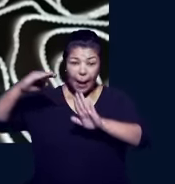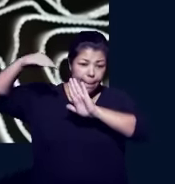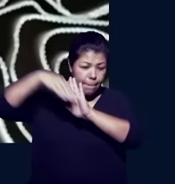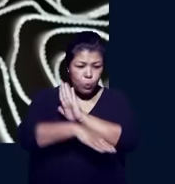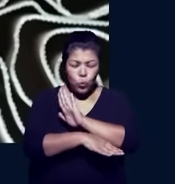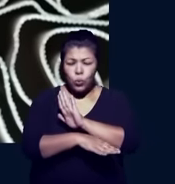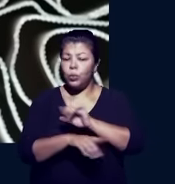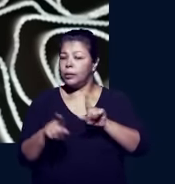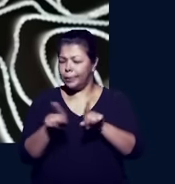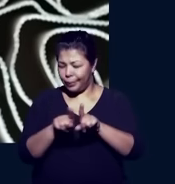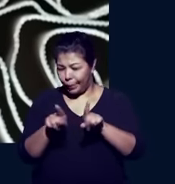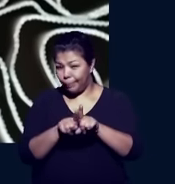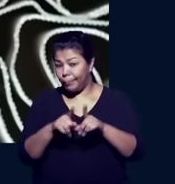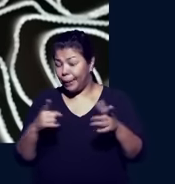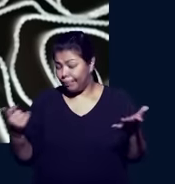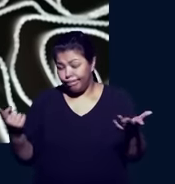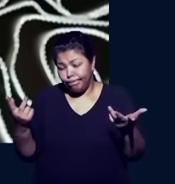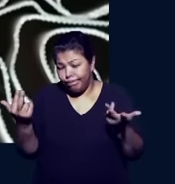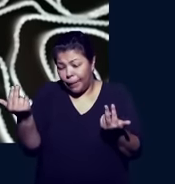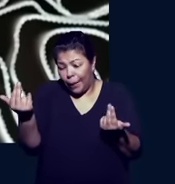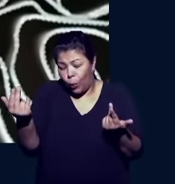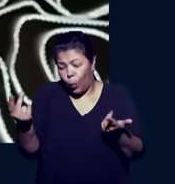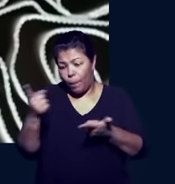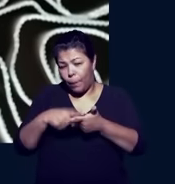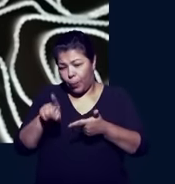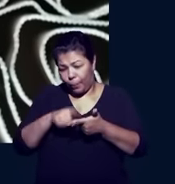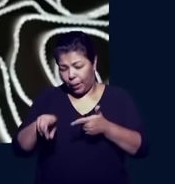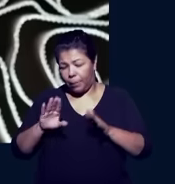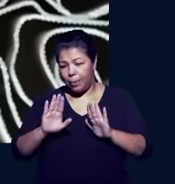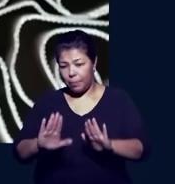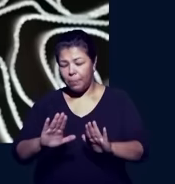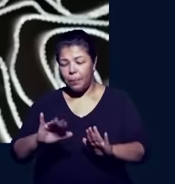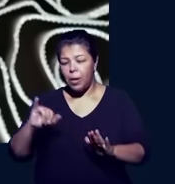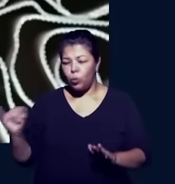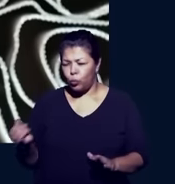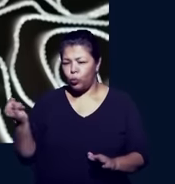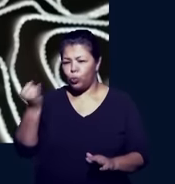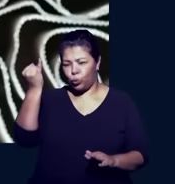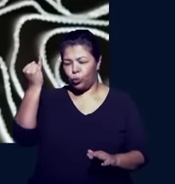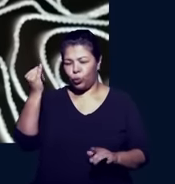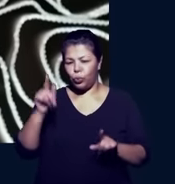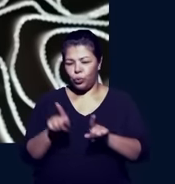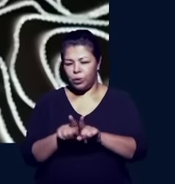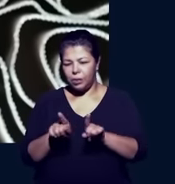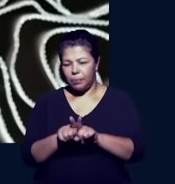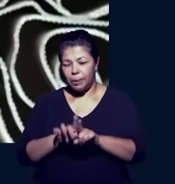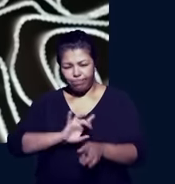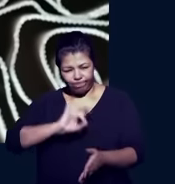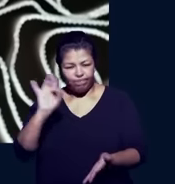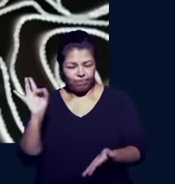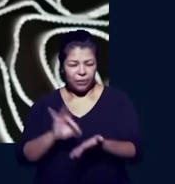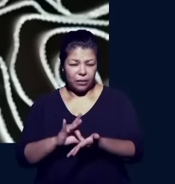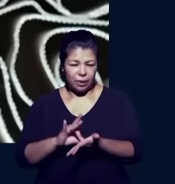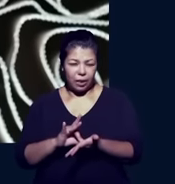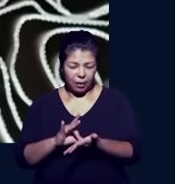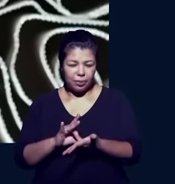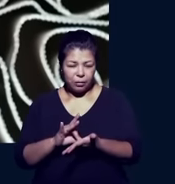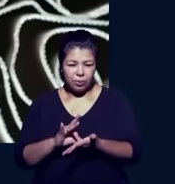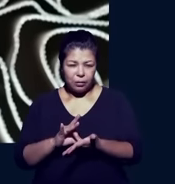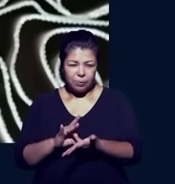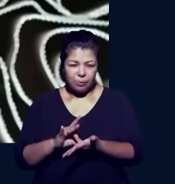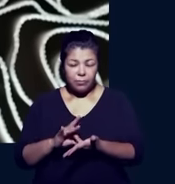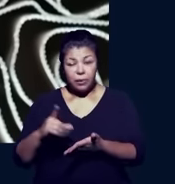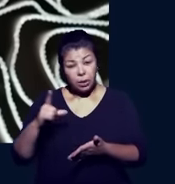também é muito alto agora os juros como como eu já disse eles estão inequivocamente reais eh tá tendo um